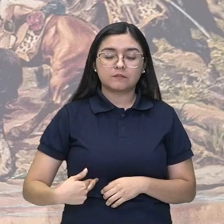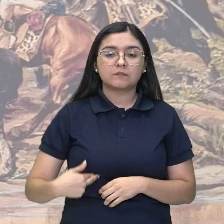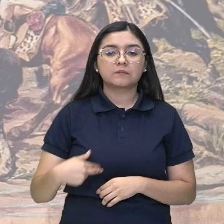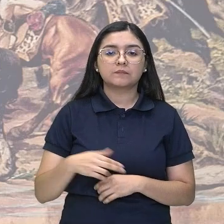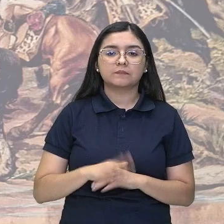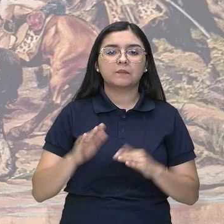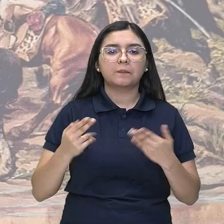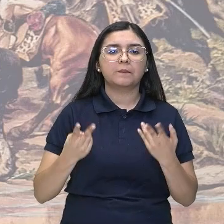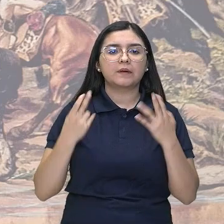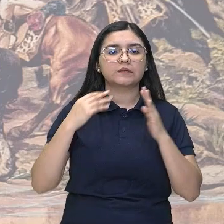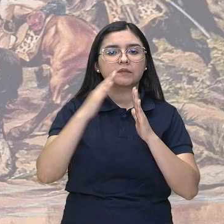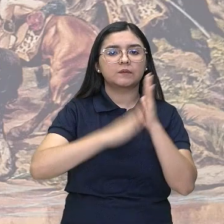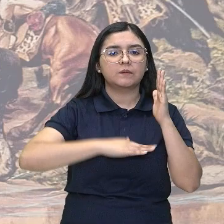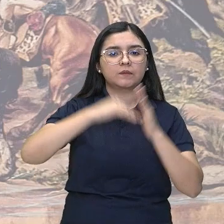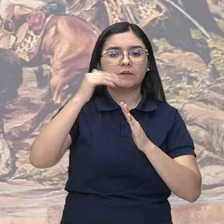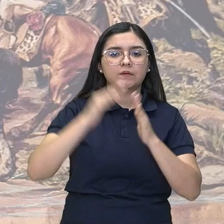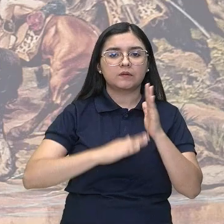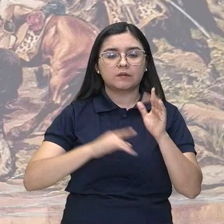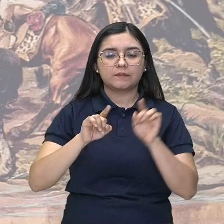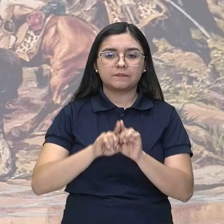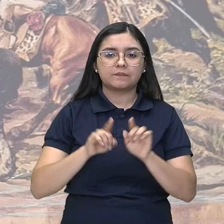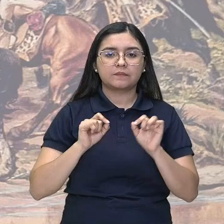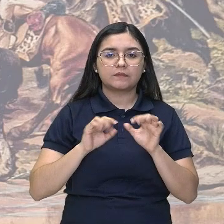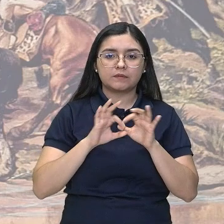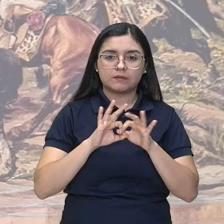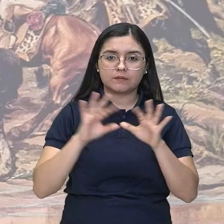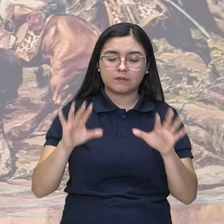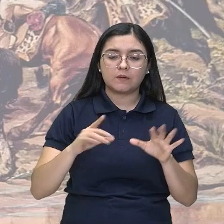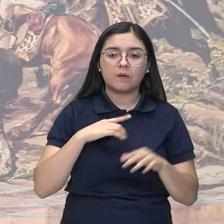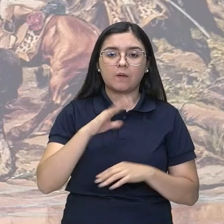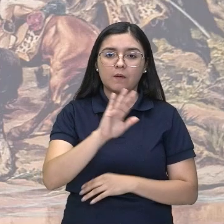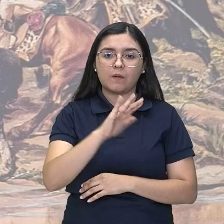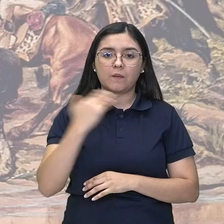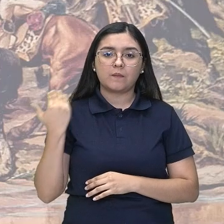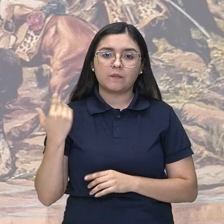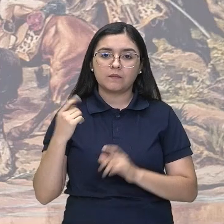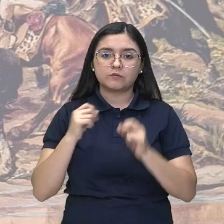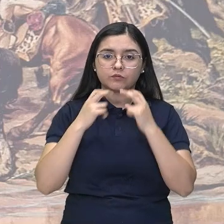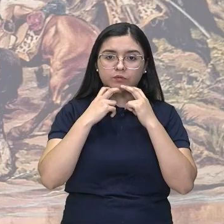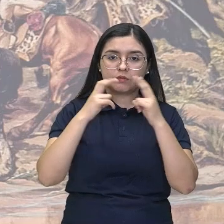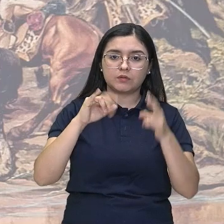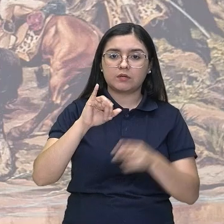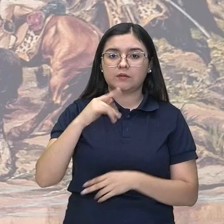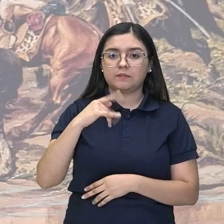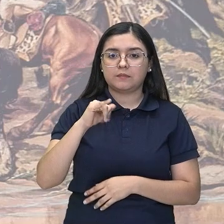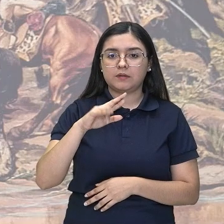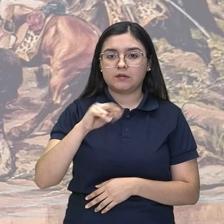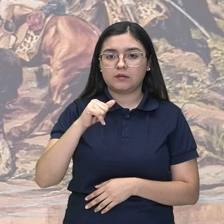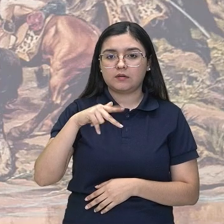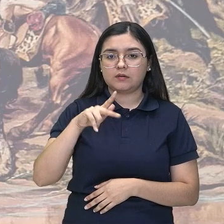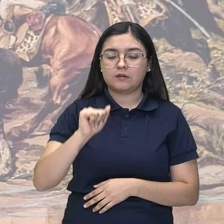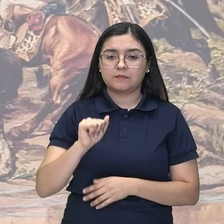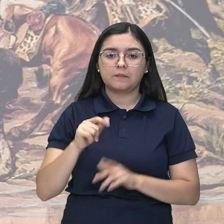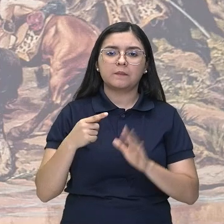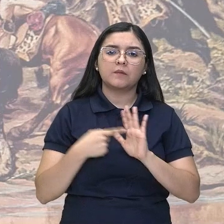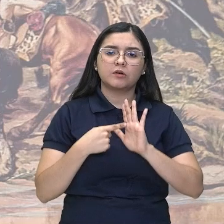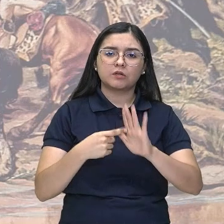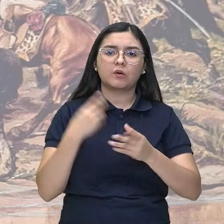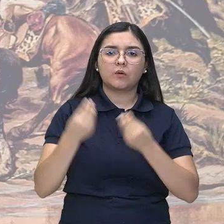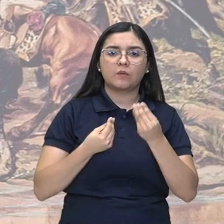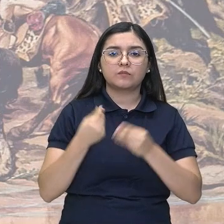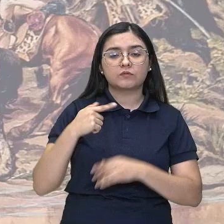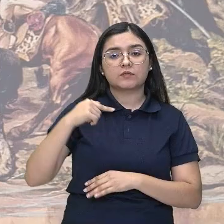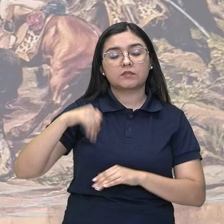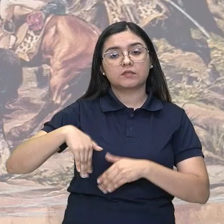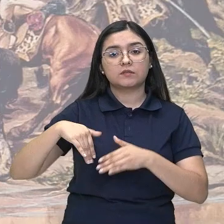o quadro: a independência ou morte, ou o grito do Ipiranga, tentando mostrar um pouco de como foi aquele 7 de setembro,